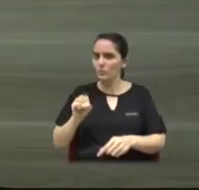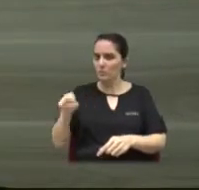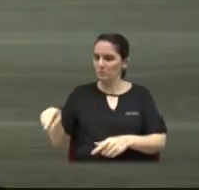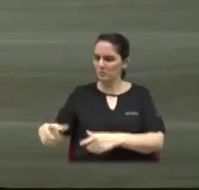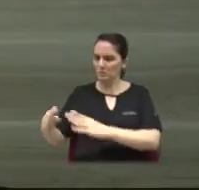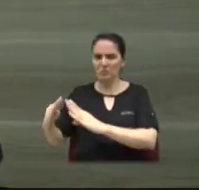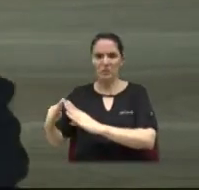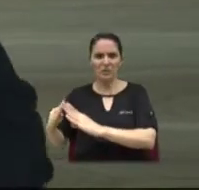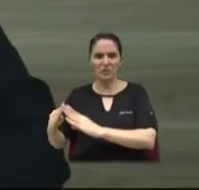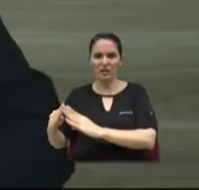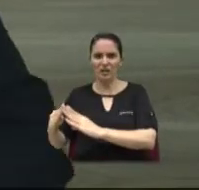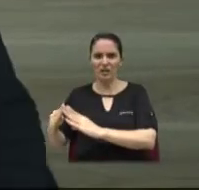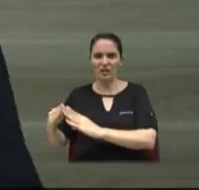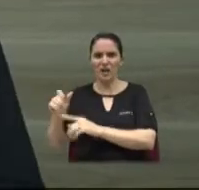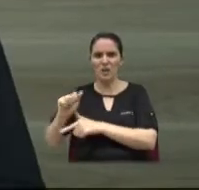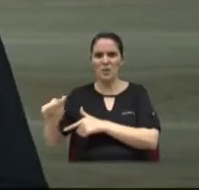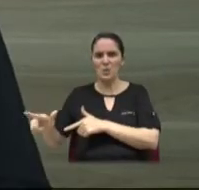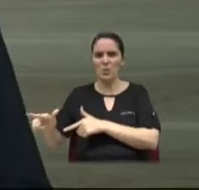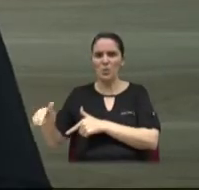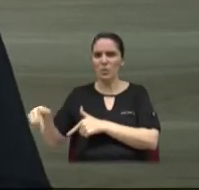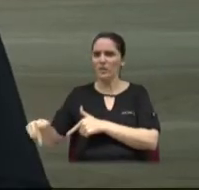comporta 8.000 pessoas.